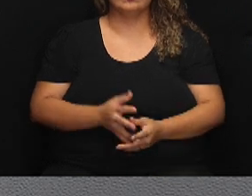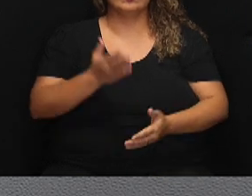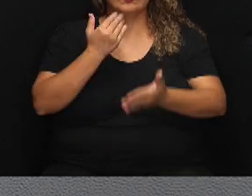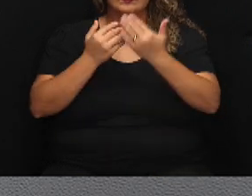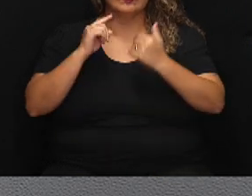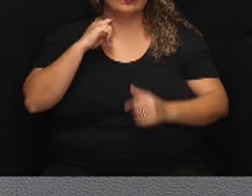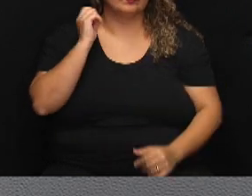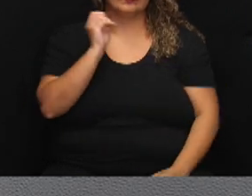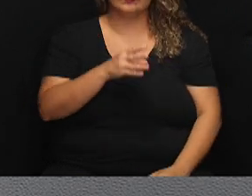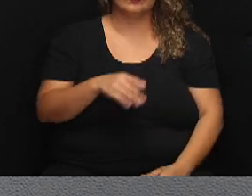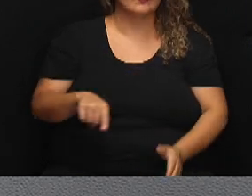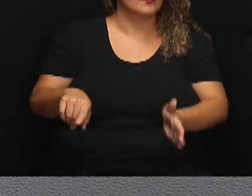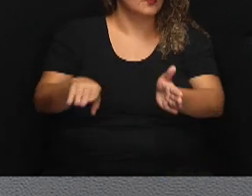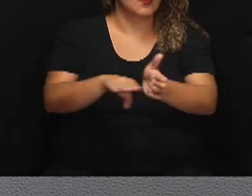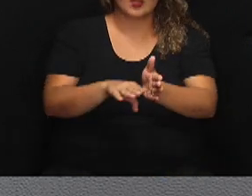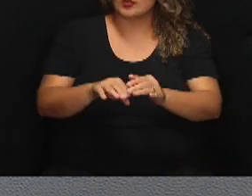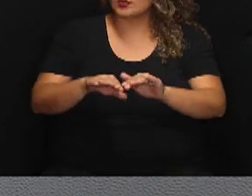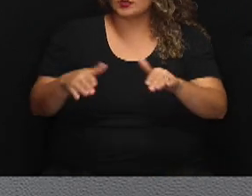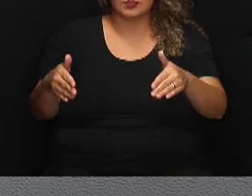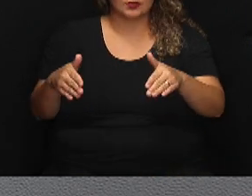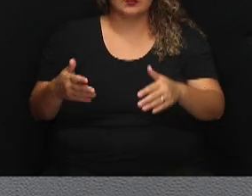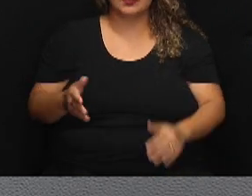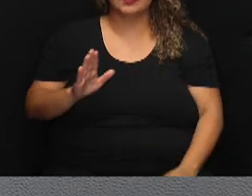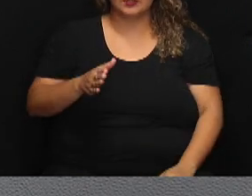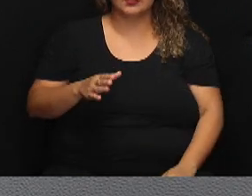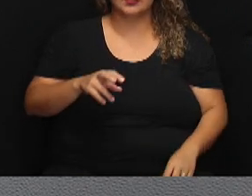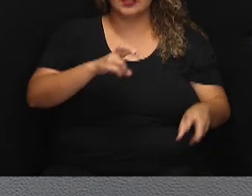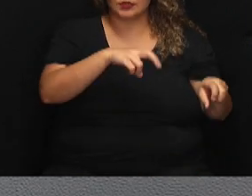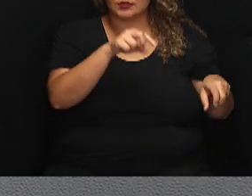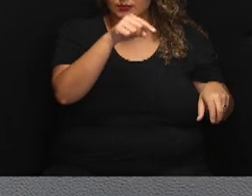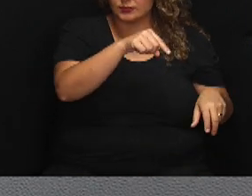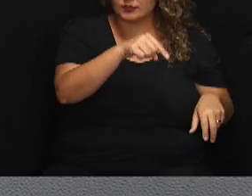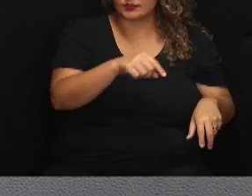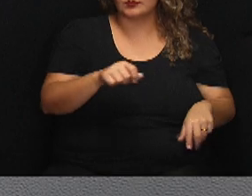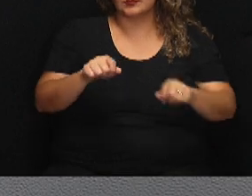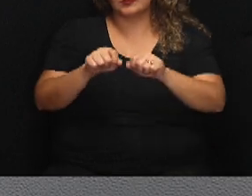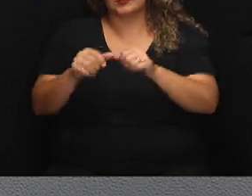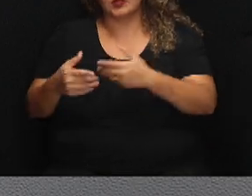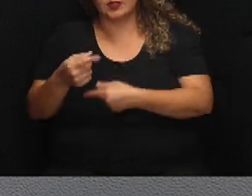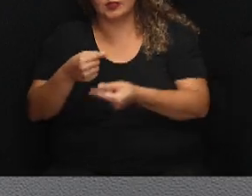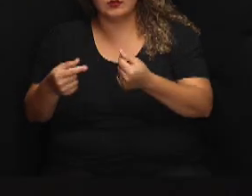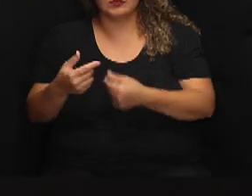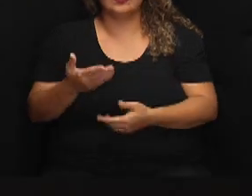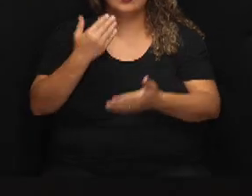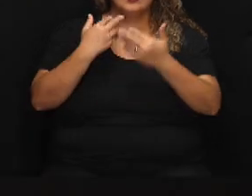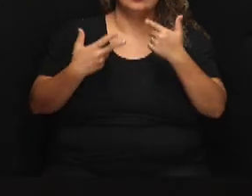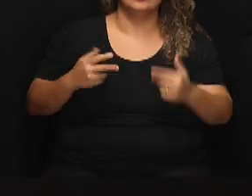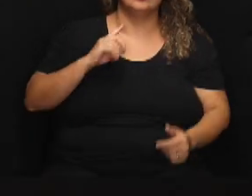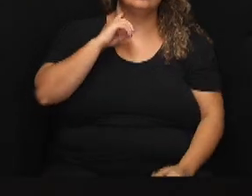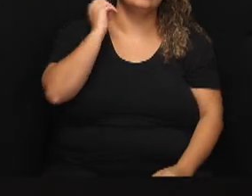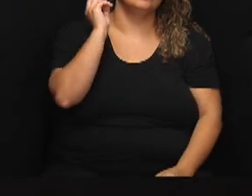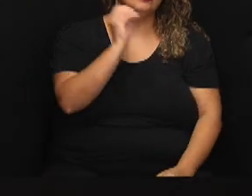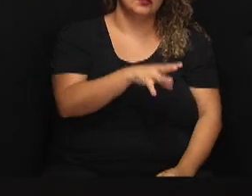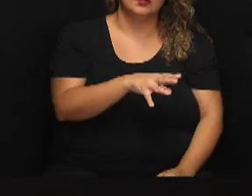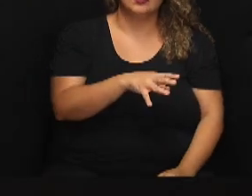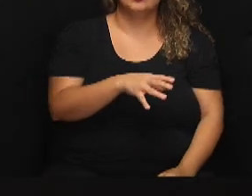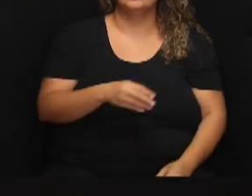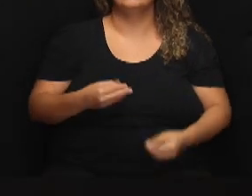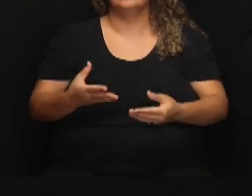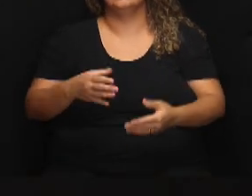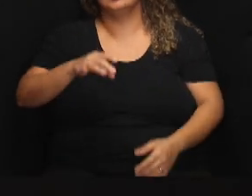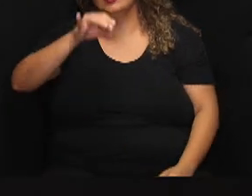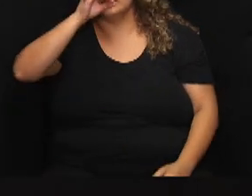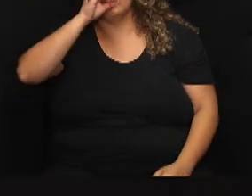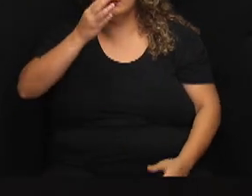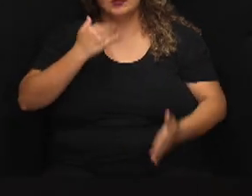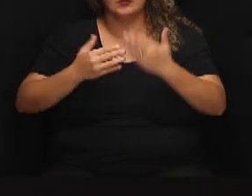nem chegaram à mesa, que já é nas fazendas, que já é no agronegócio. Os alimentos sendo jogados fora, sendo dados aos porcos, os alimentos